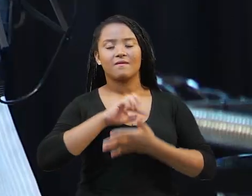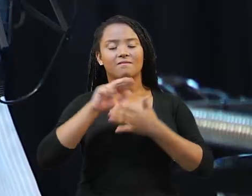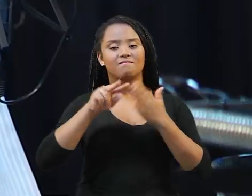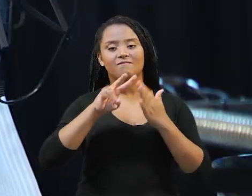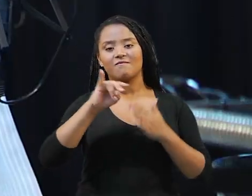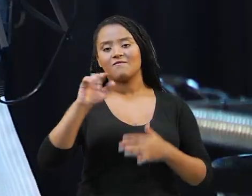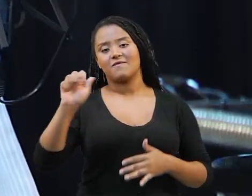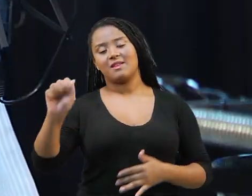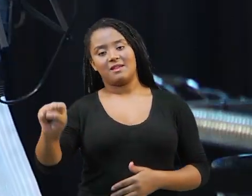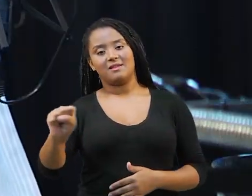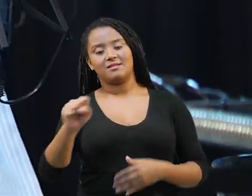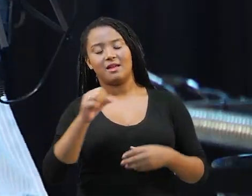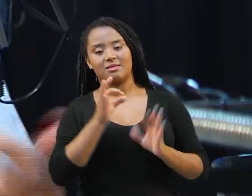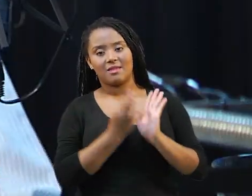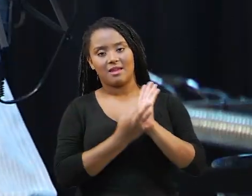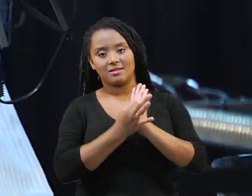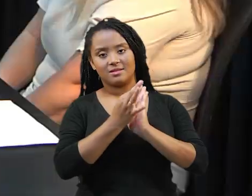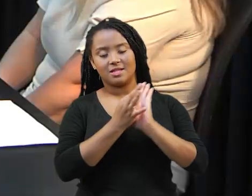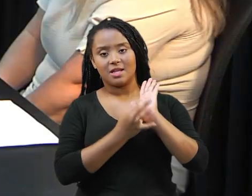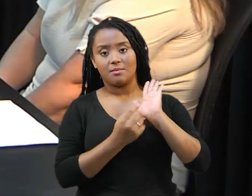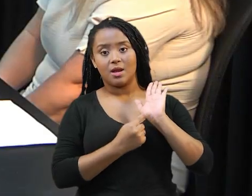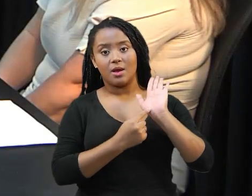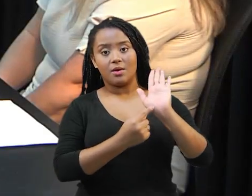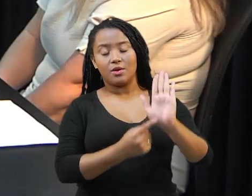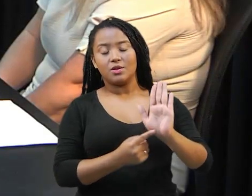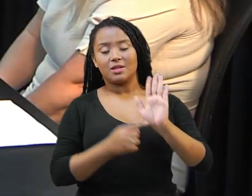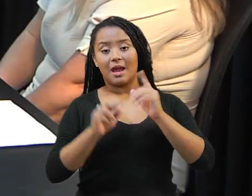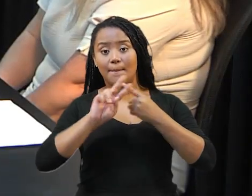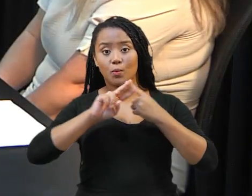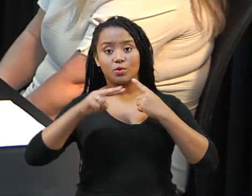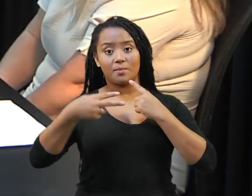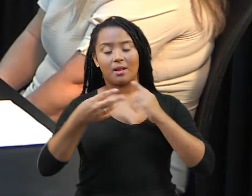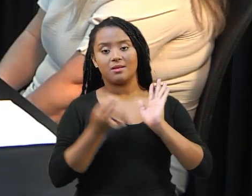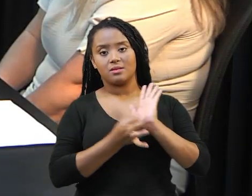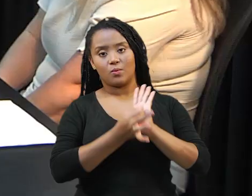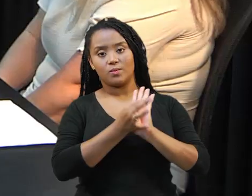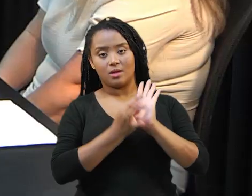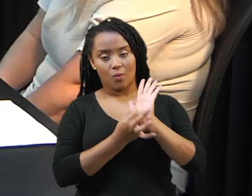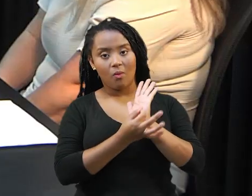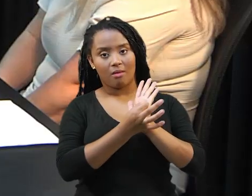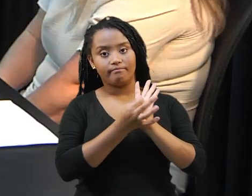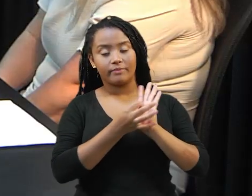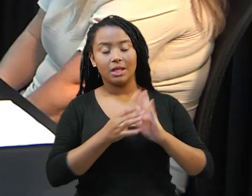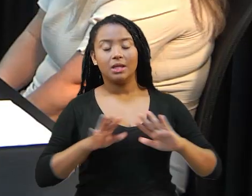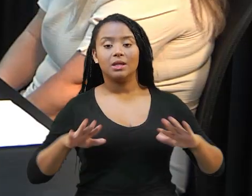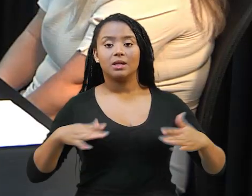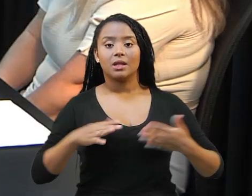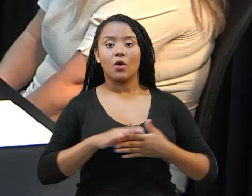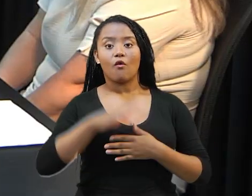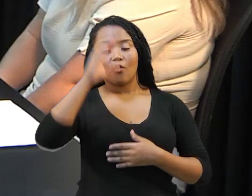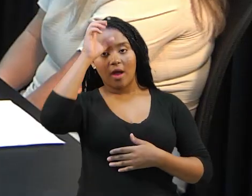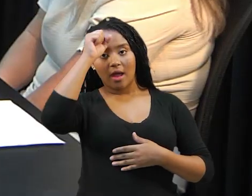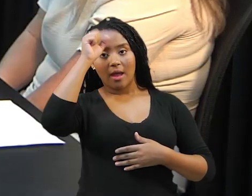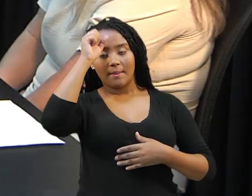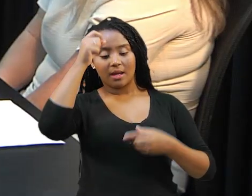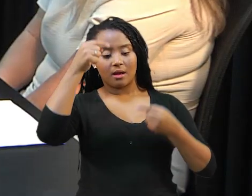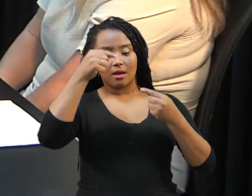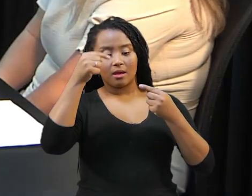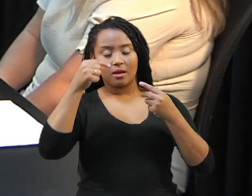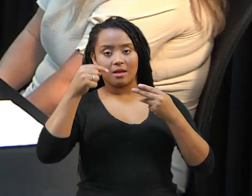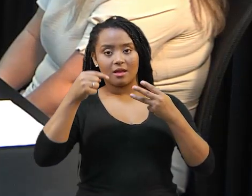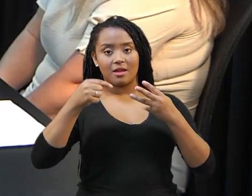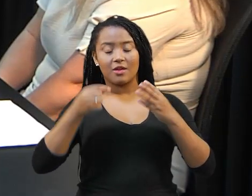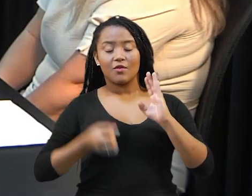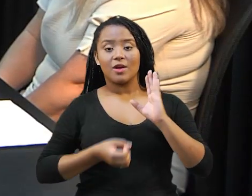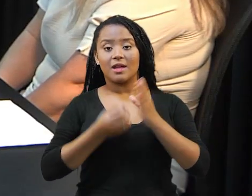várias vias na célula para sinalizar a multiplicação celular. Então, essas vias foram aprendidas e foram